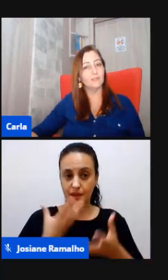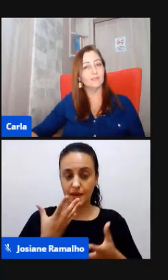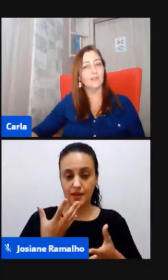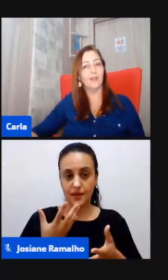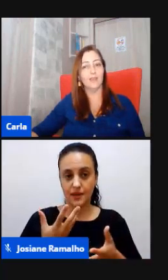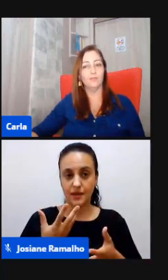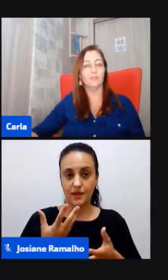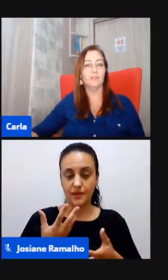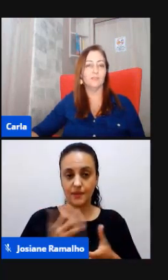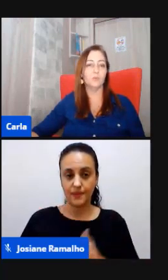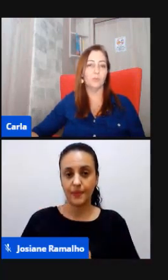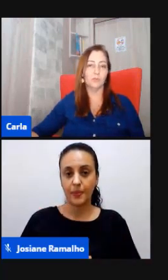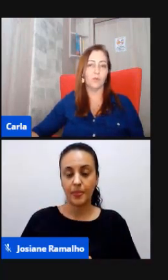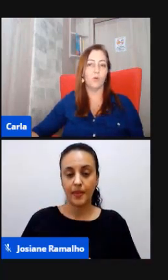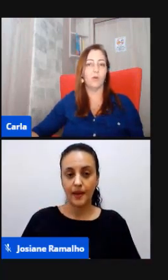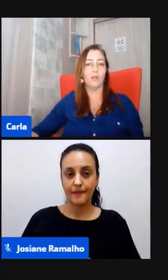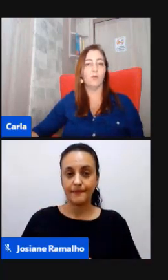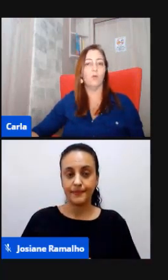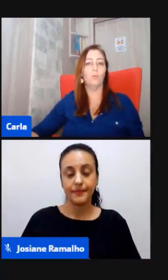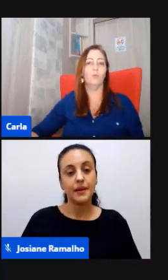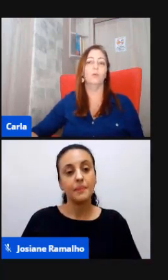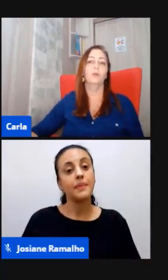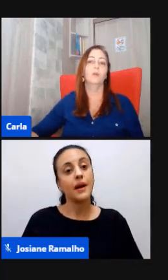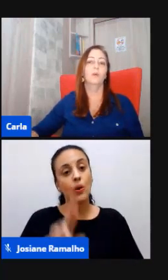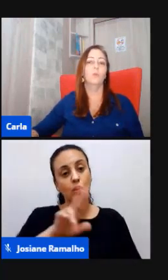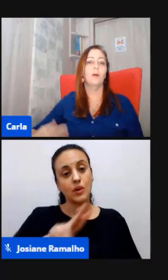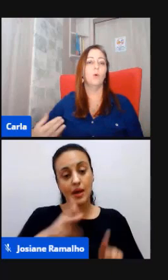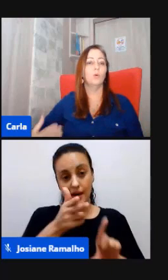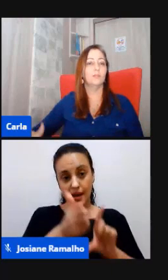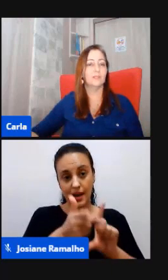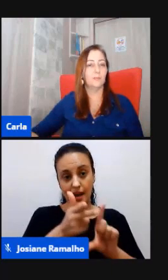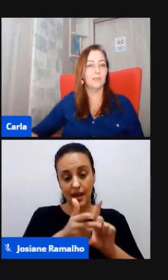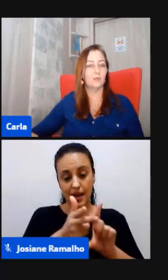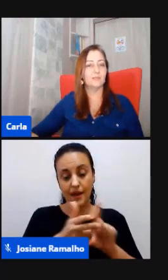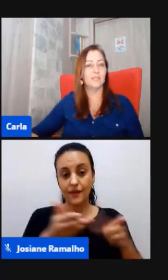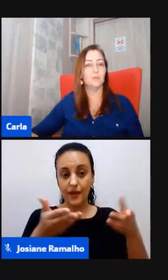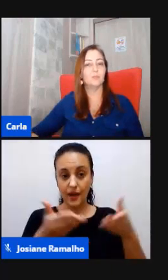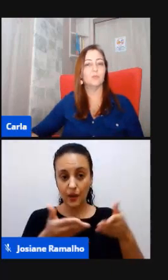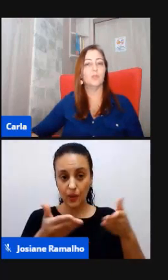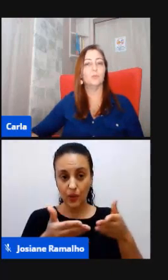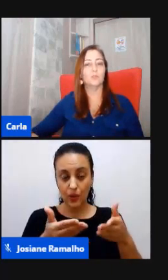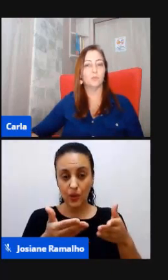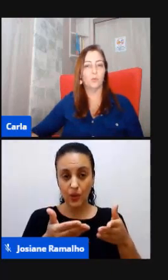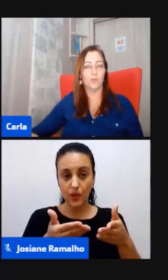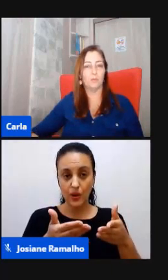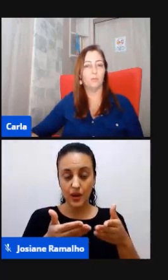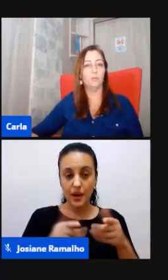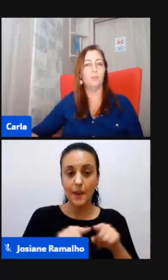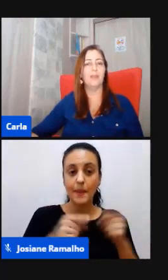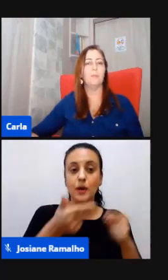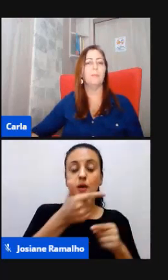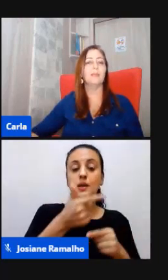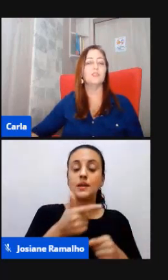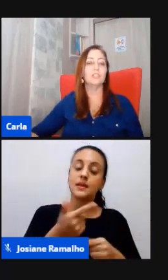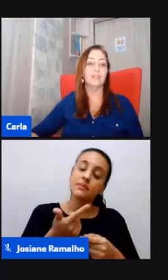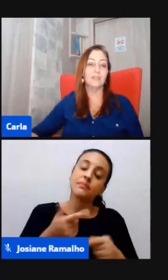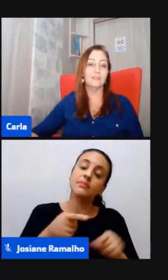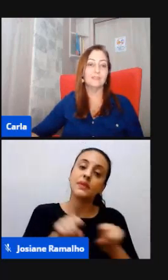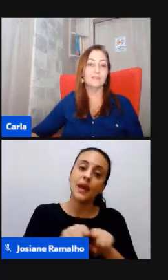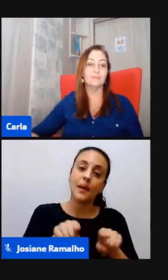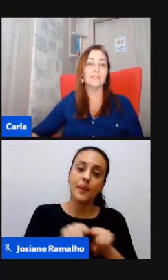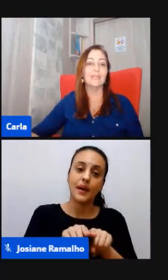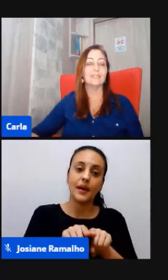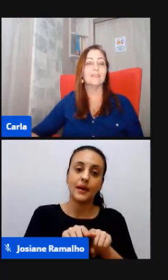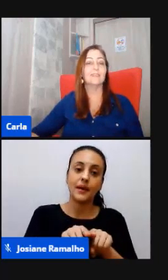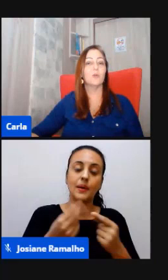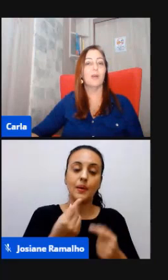na nossa live, nesse momento agora, como uma outra também, a nossa equipe escolheu o mesmo poema, pela